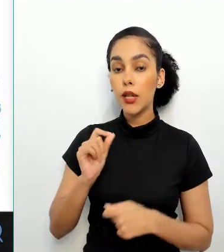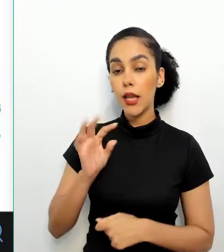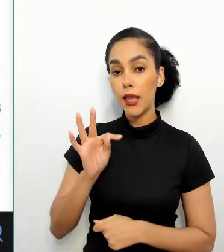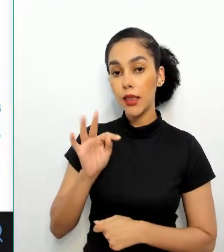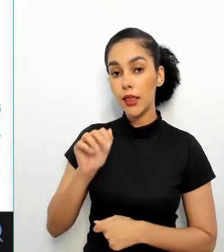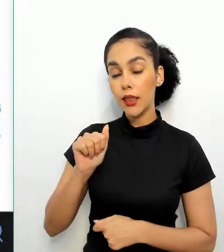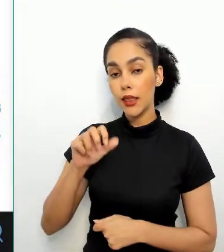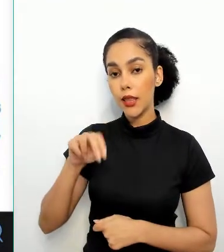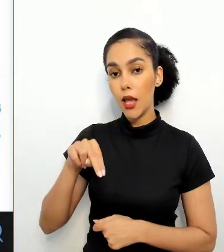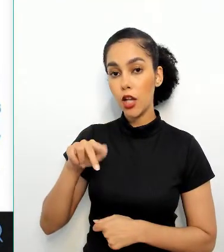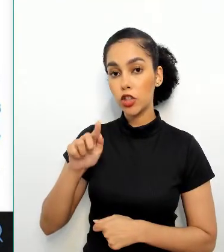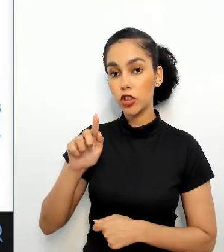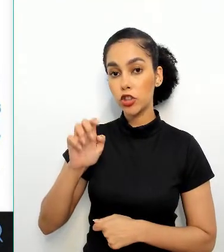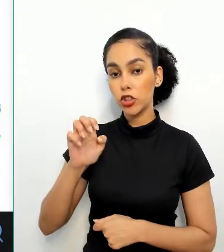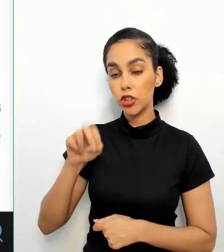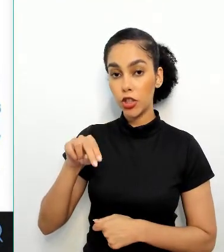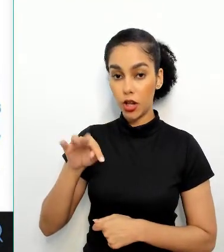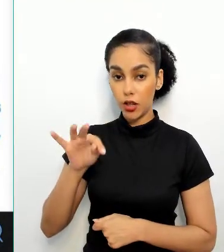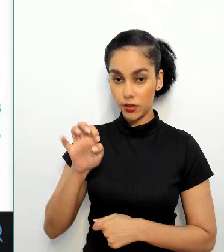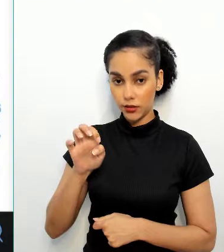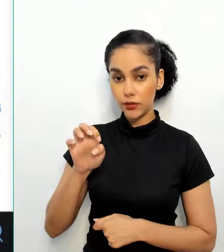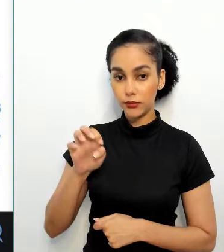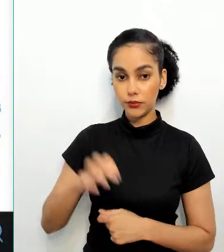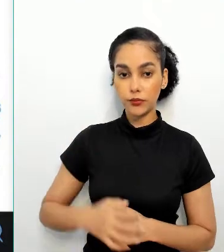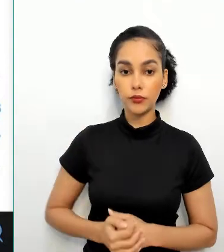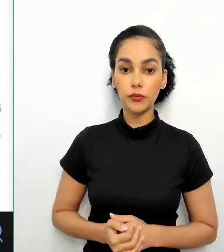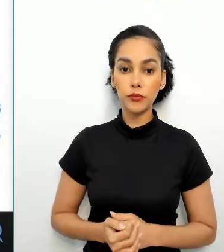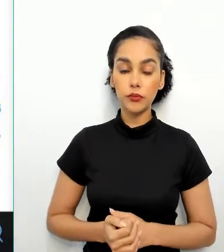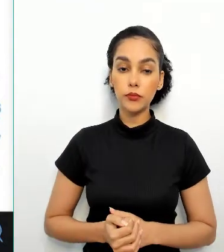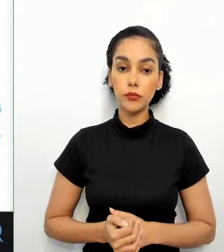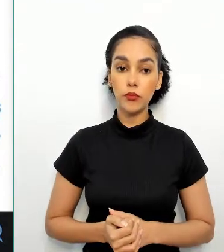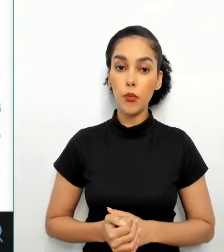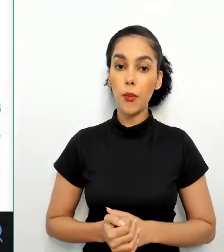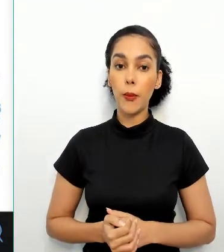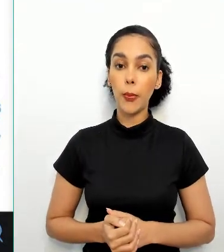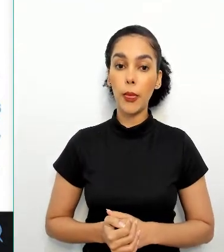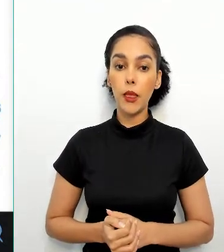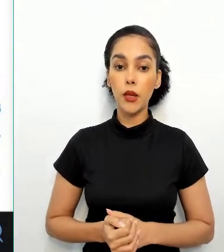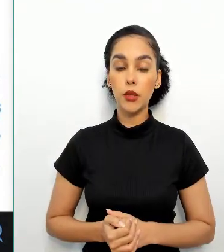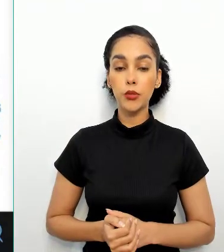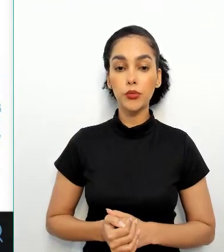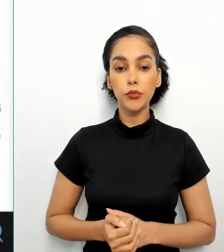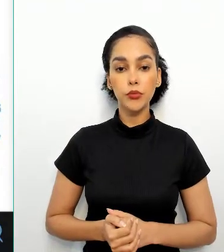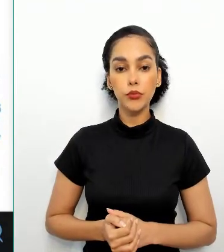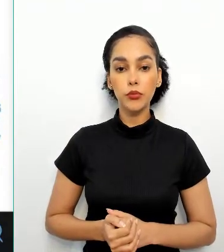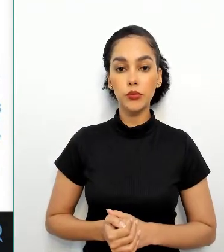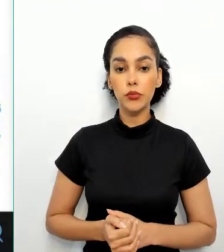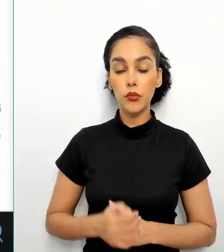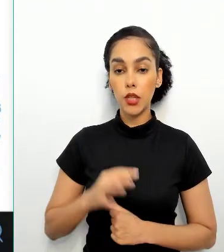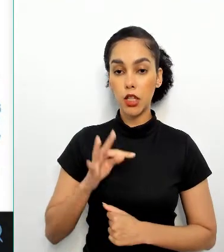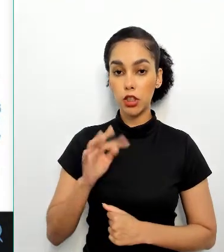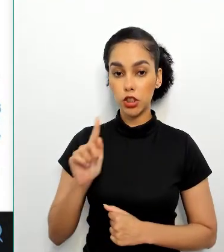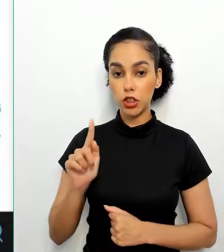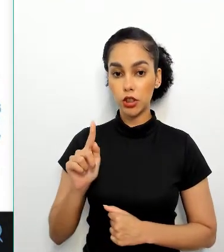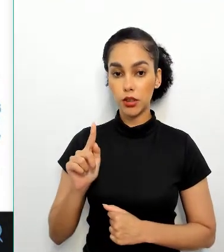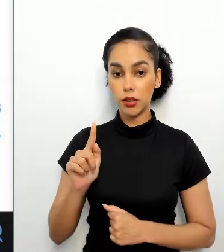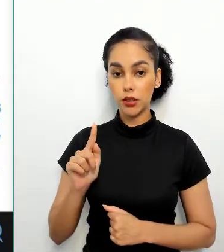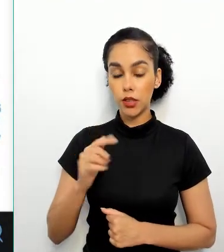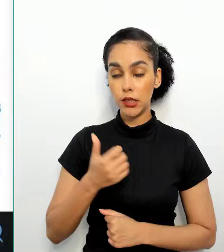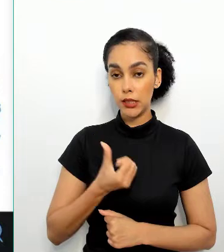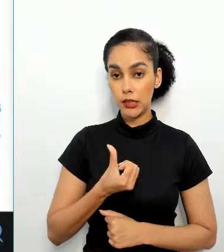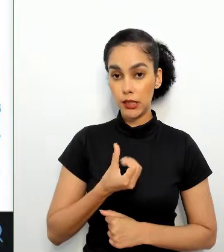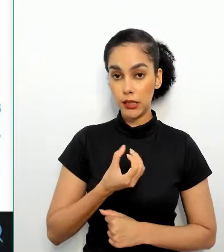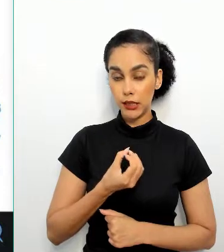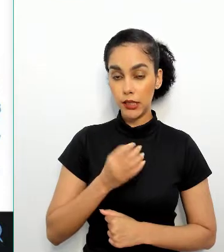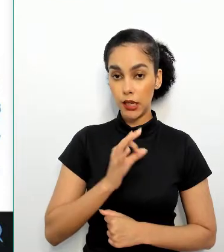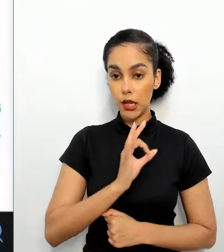a tangente. E aí eu vou fazer o seguinte. Tangente, deixa eu olhar onde termina essa conta. Aqui. Tangente, a gente sabe que a